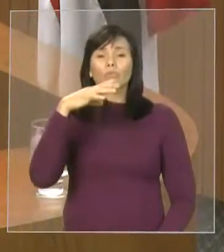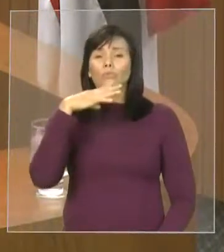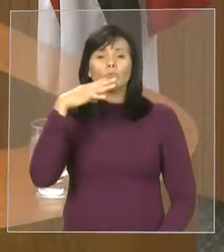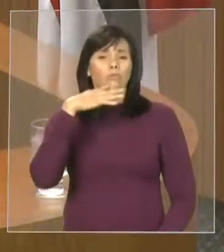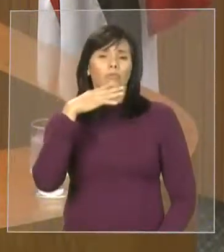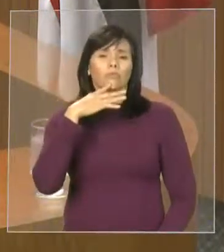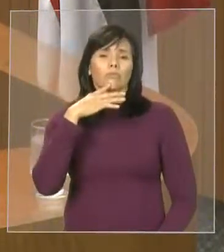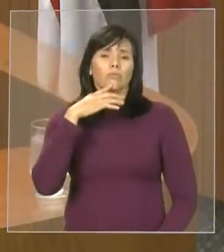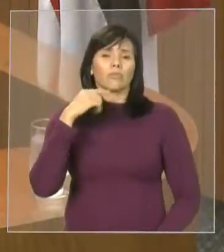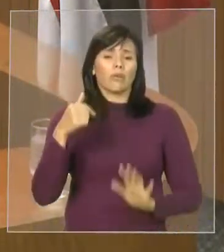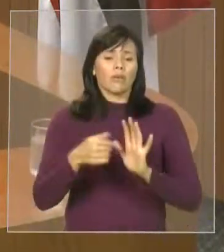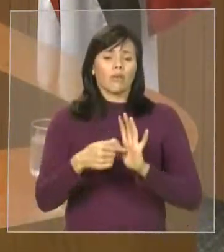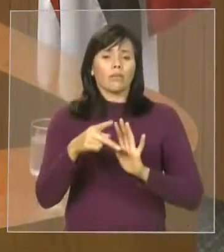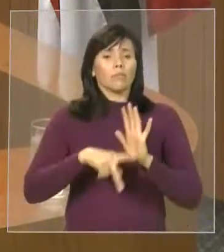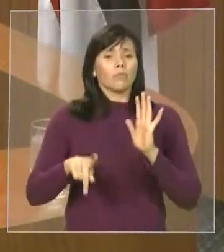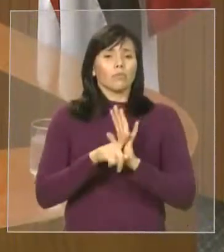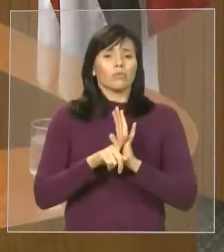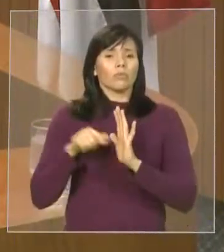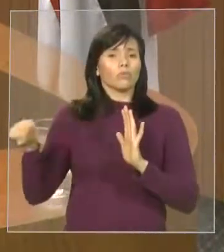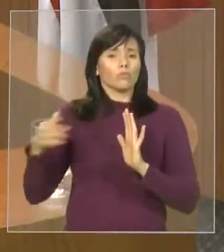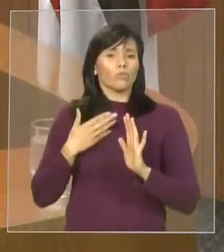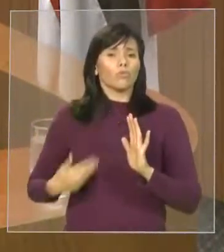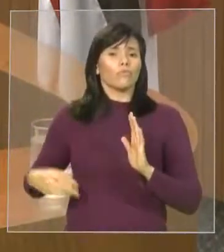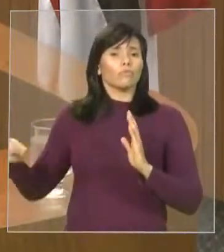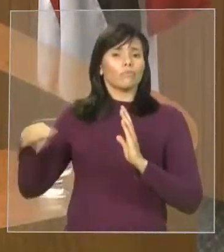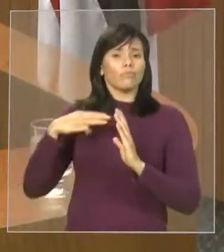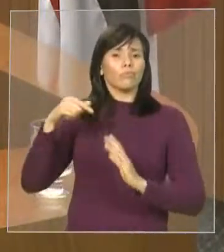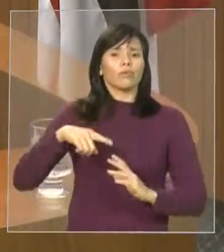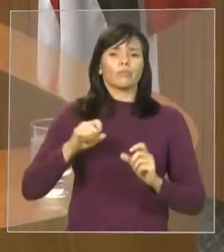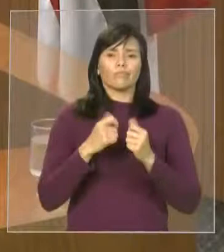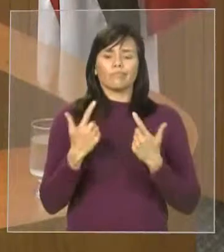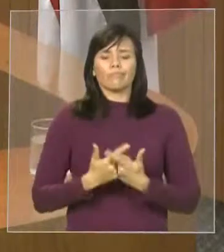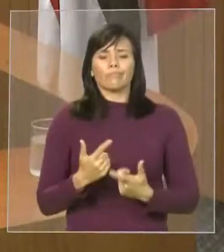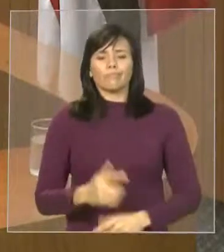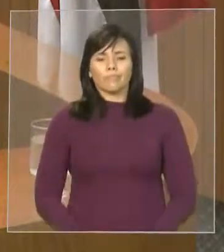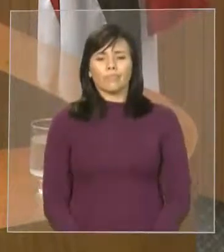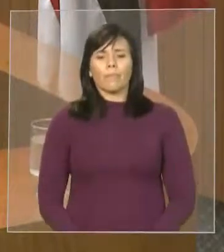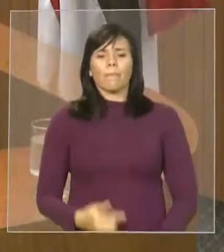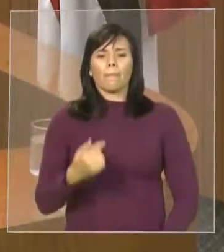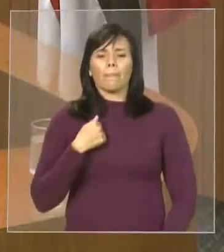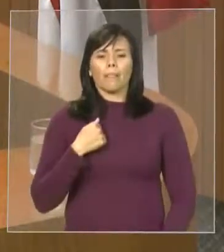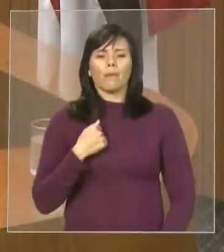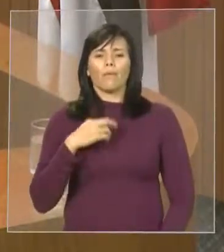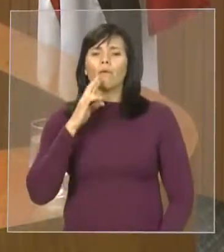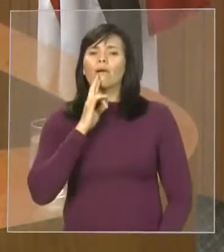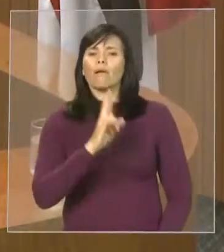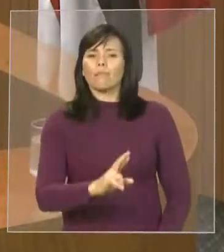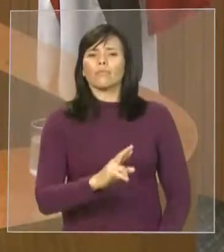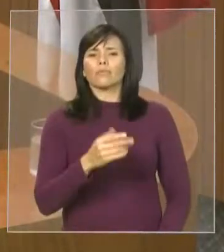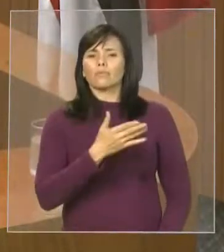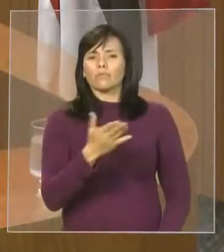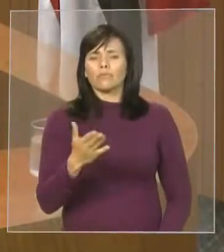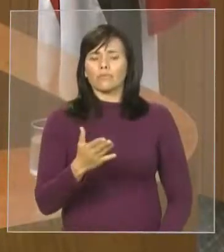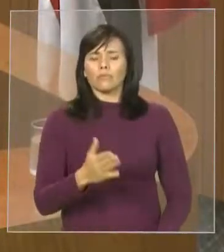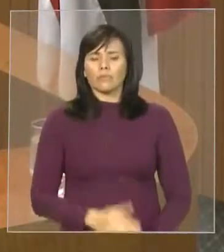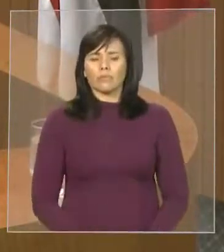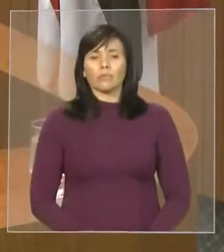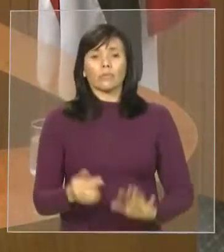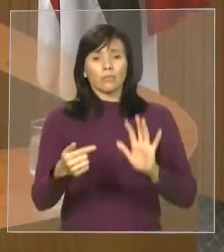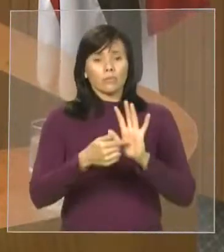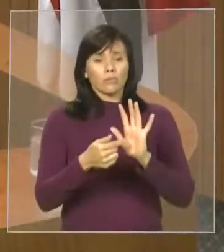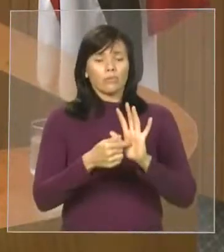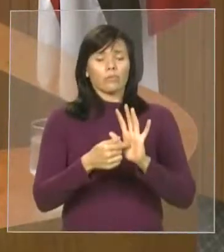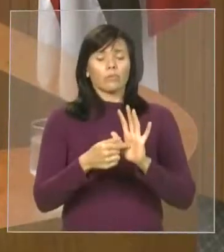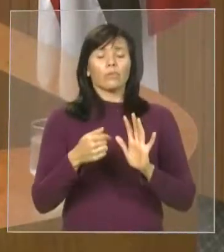E a primeira pergunta que eu faço a ser respondida por algum deputado da base do governo: este projeto,